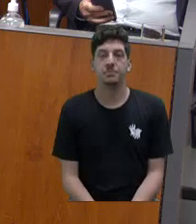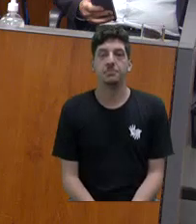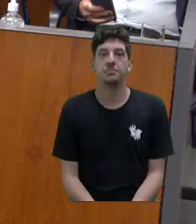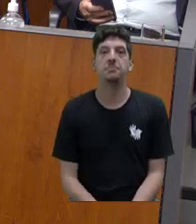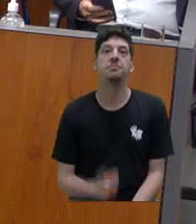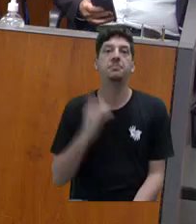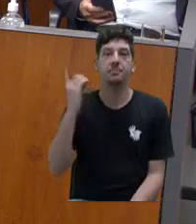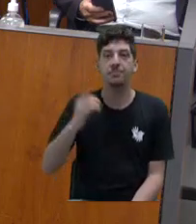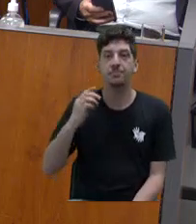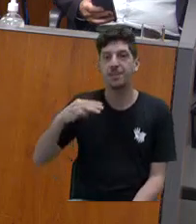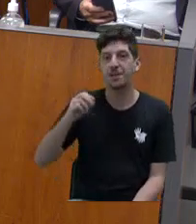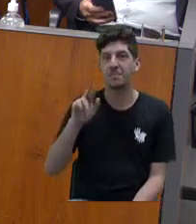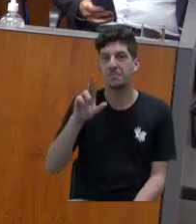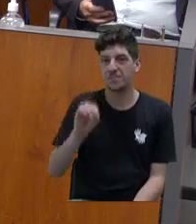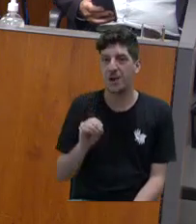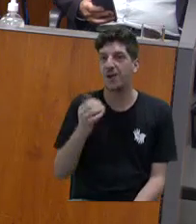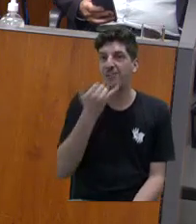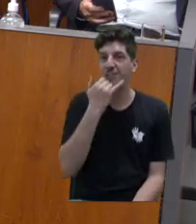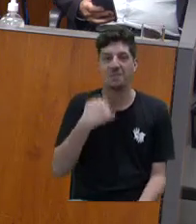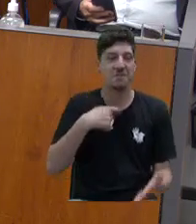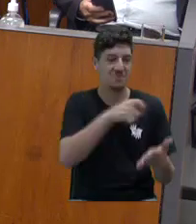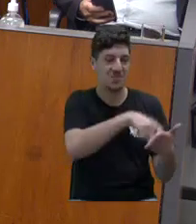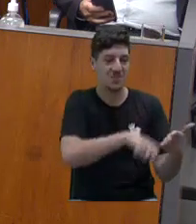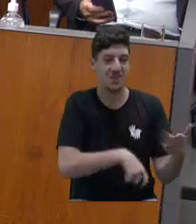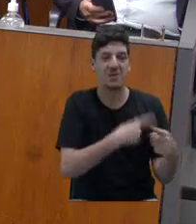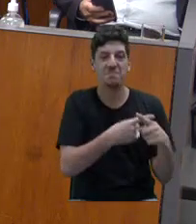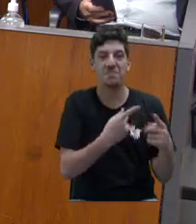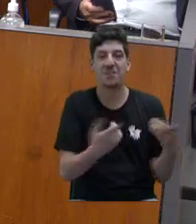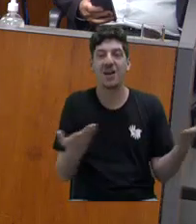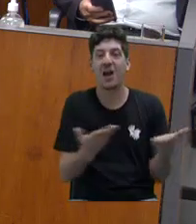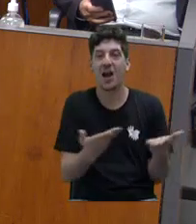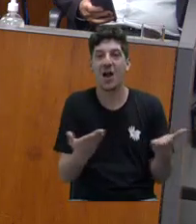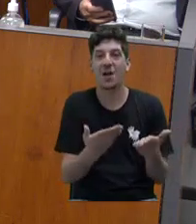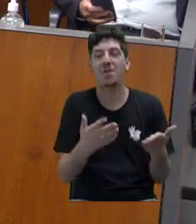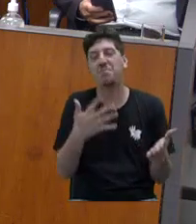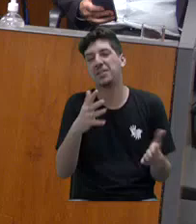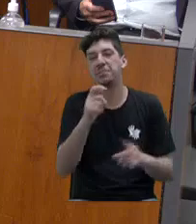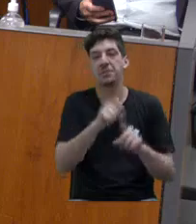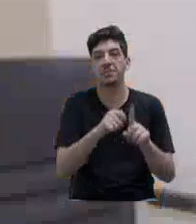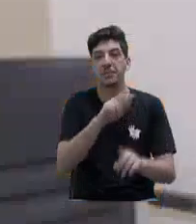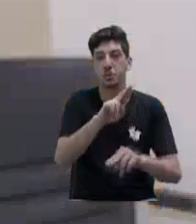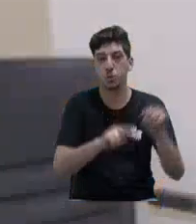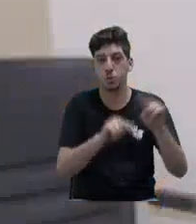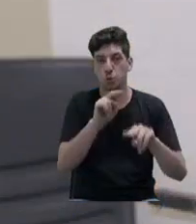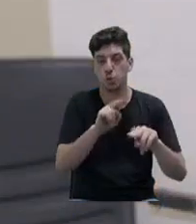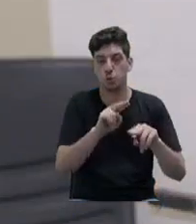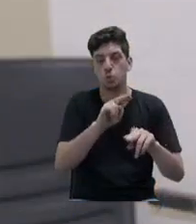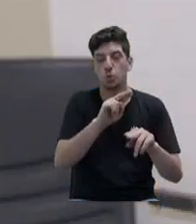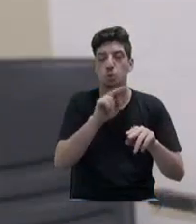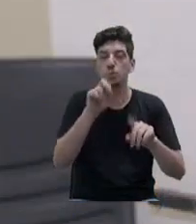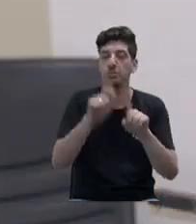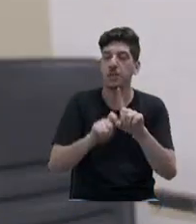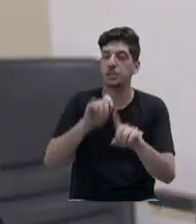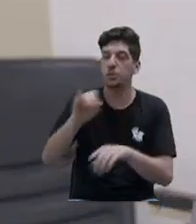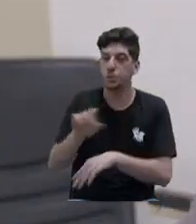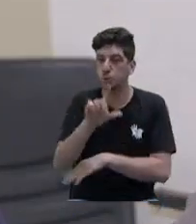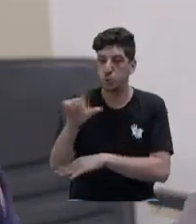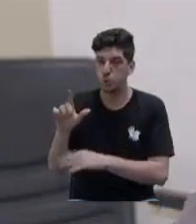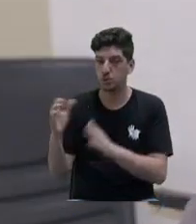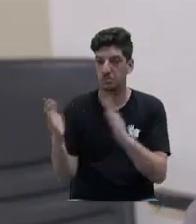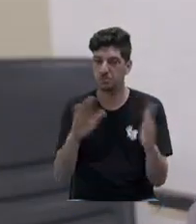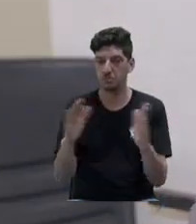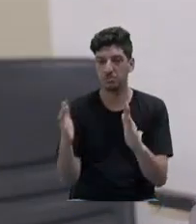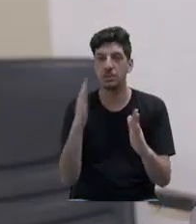Deputado Mauro Tramonte, eu estava anotando aqui, porque agora em meados do mês de julho, nós estamos